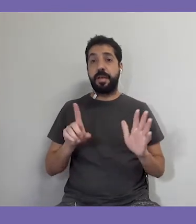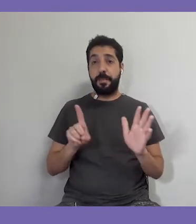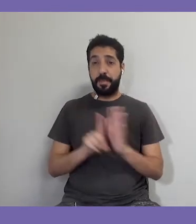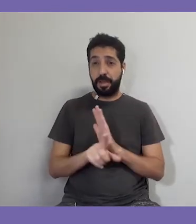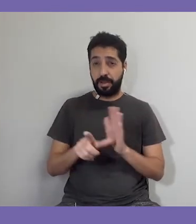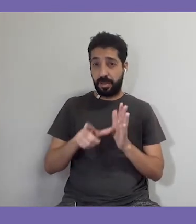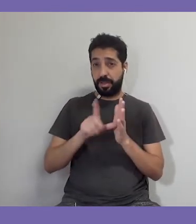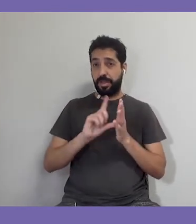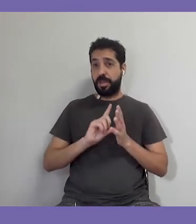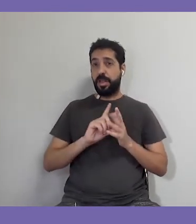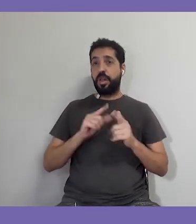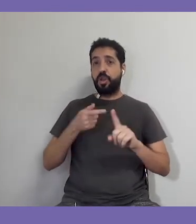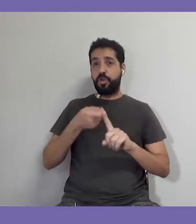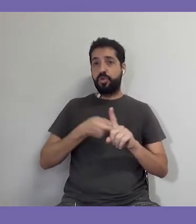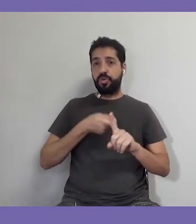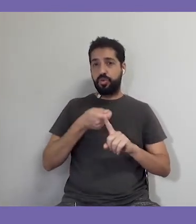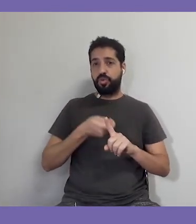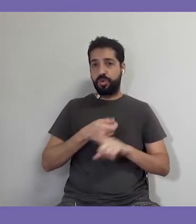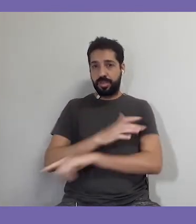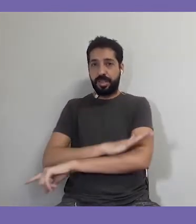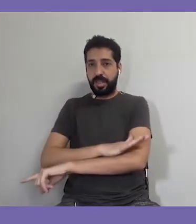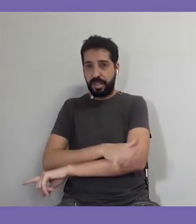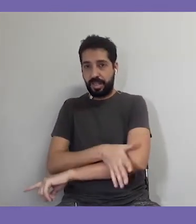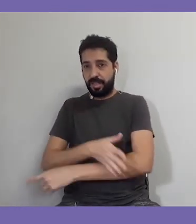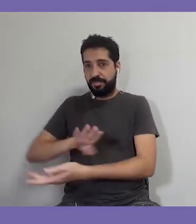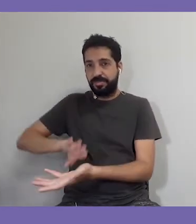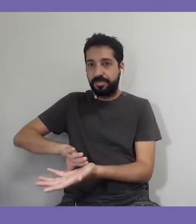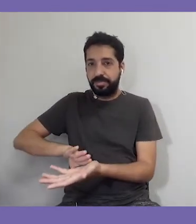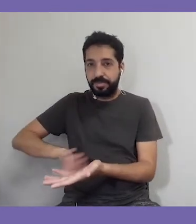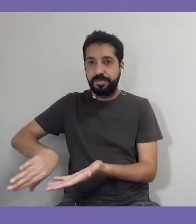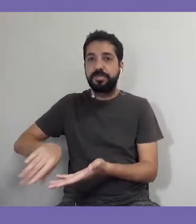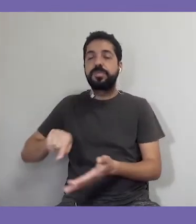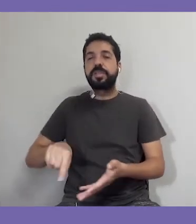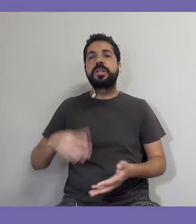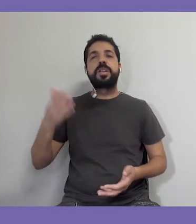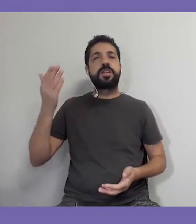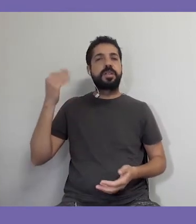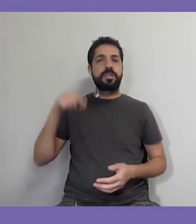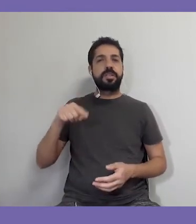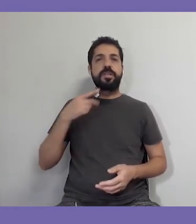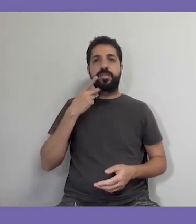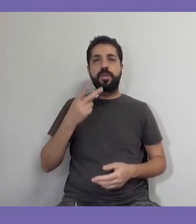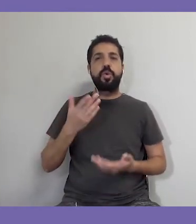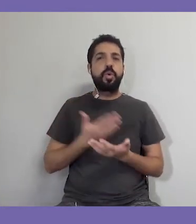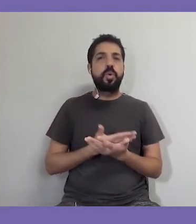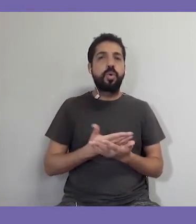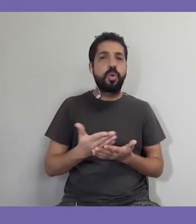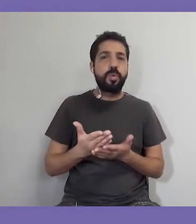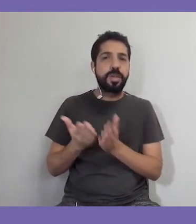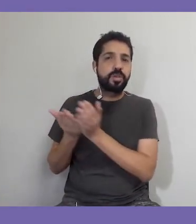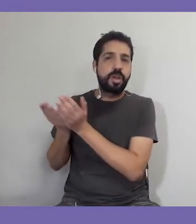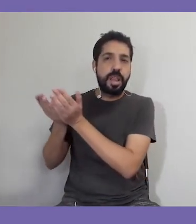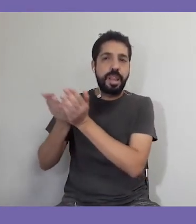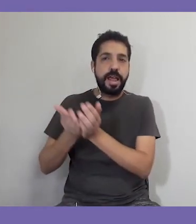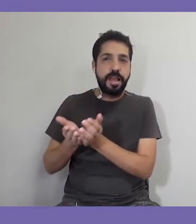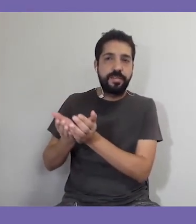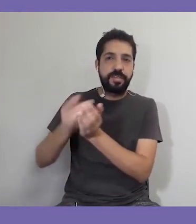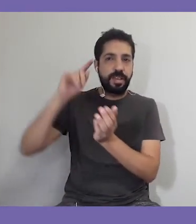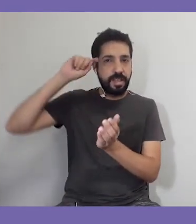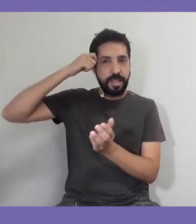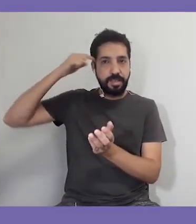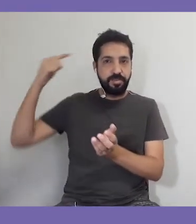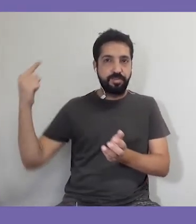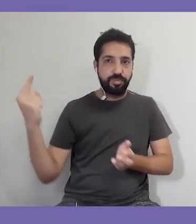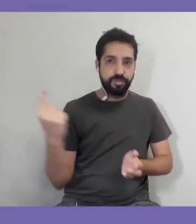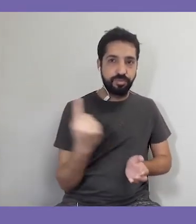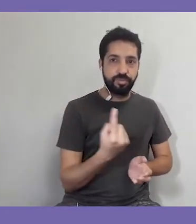pergunta anterior, a luta antirracista, como disse o Antônio Bios, filósofo quilombola, se iniciou nos navios